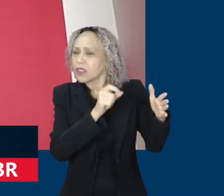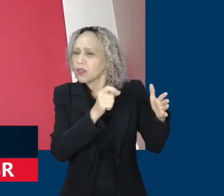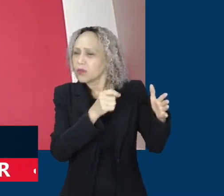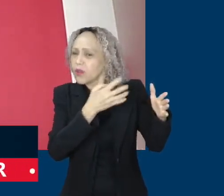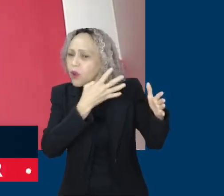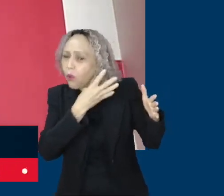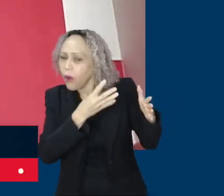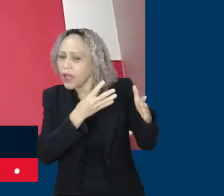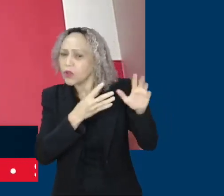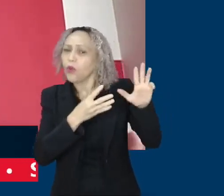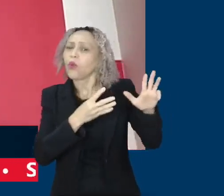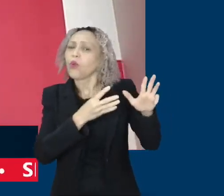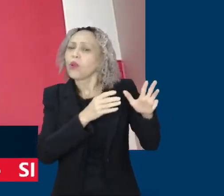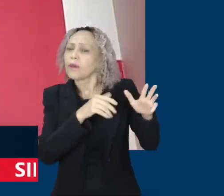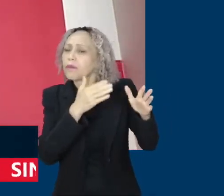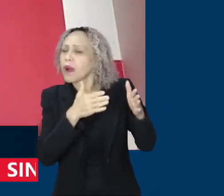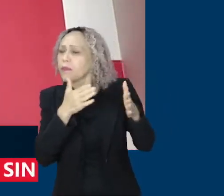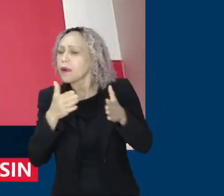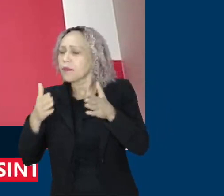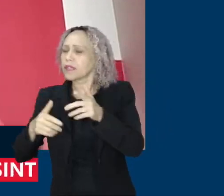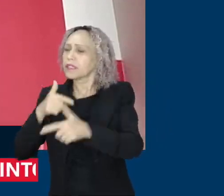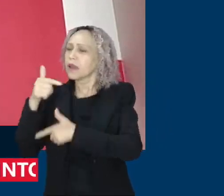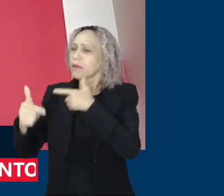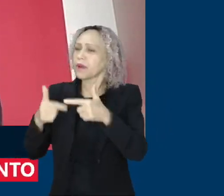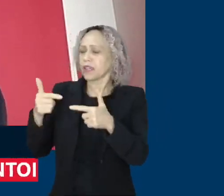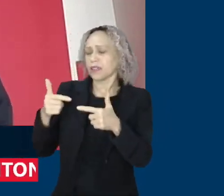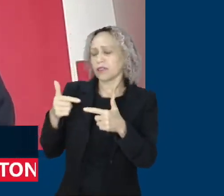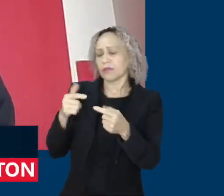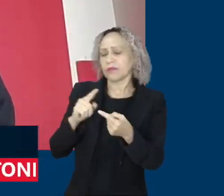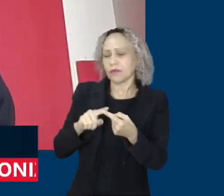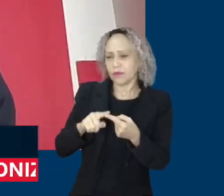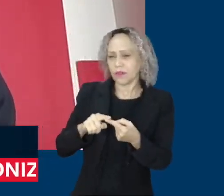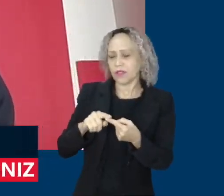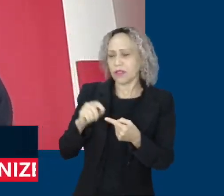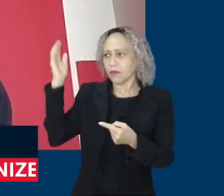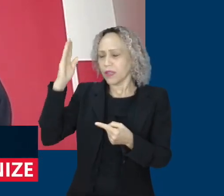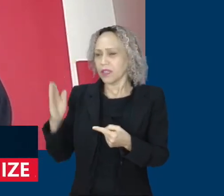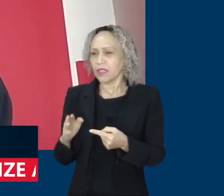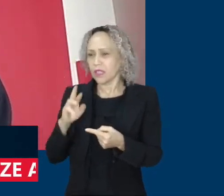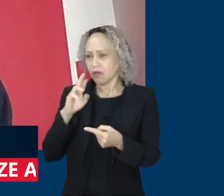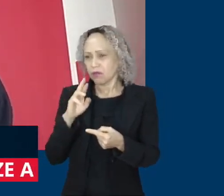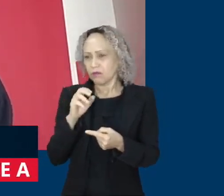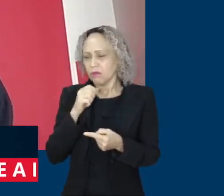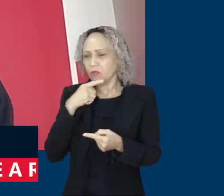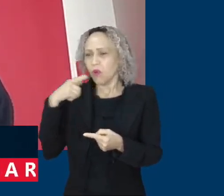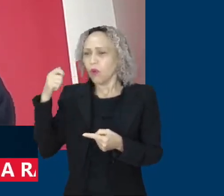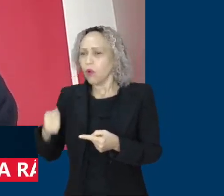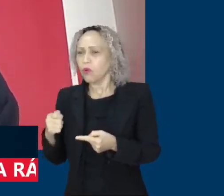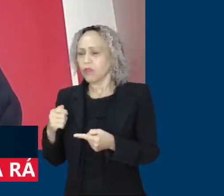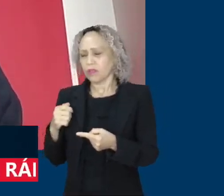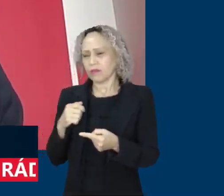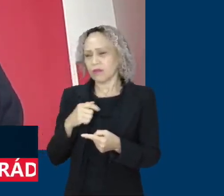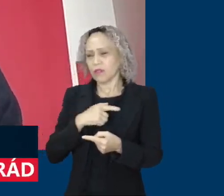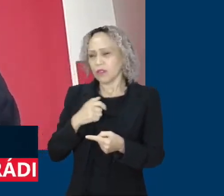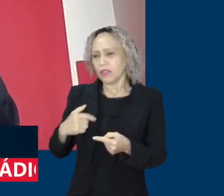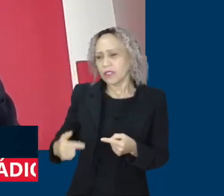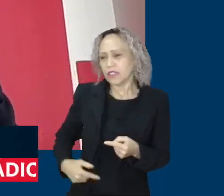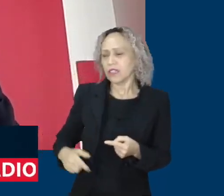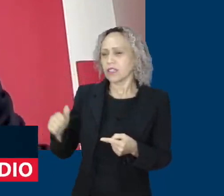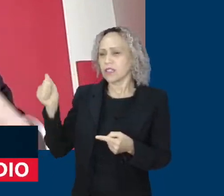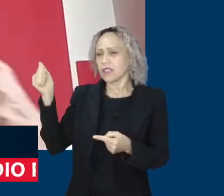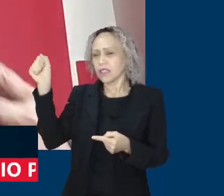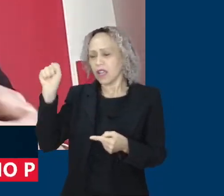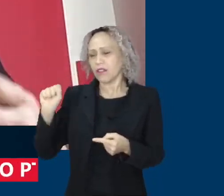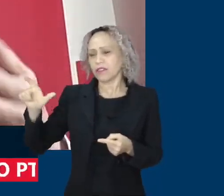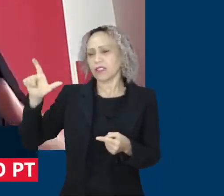agrupamento internacional de Brasil, Rússia, Índia, China e África do Sul. Pois bem, se nós